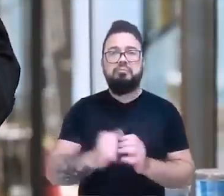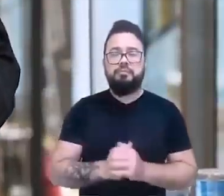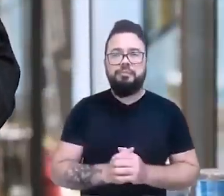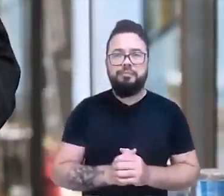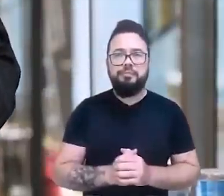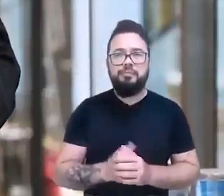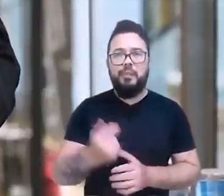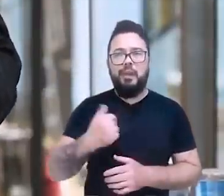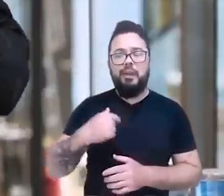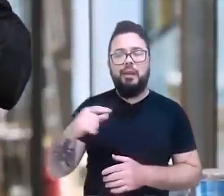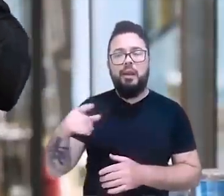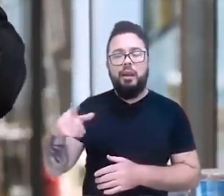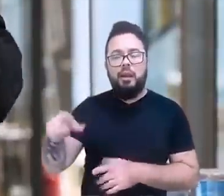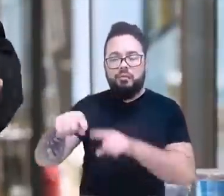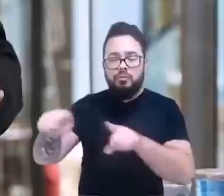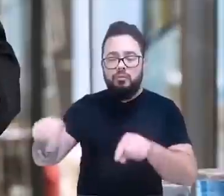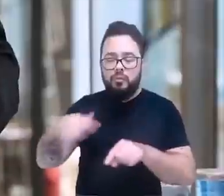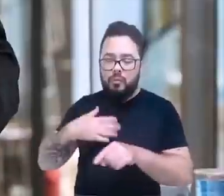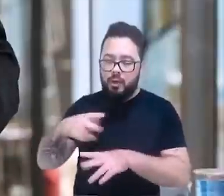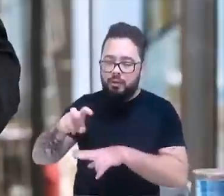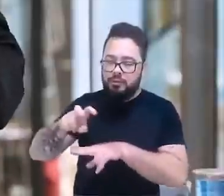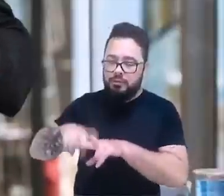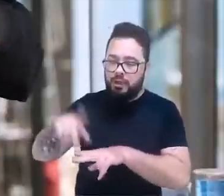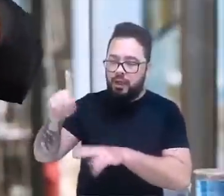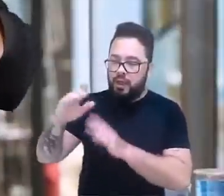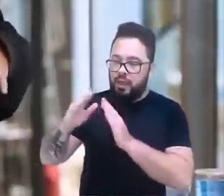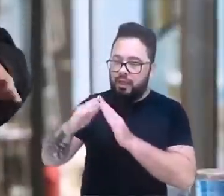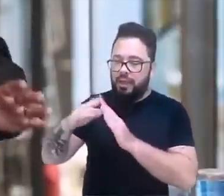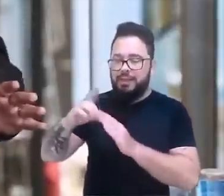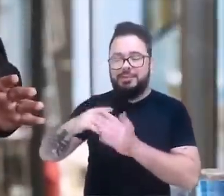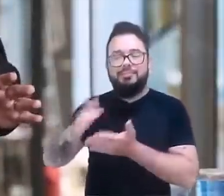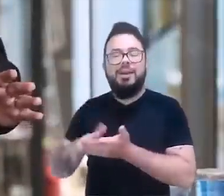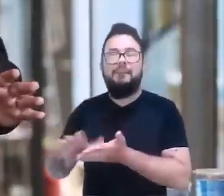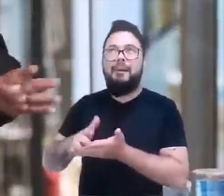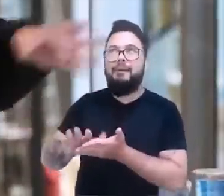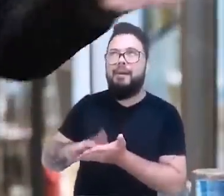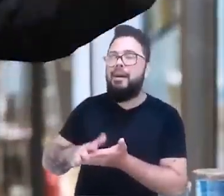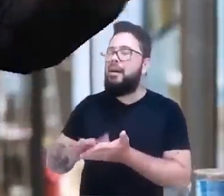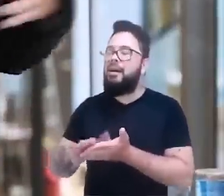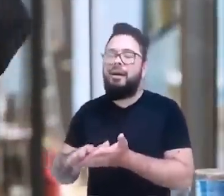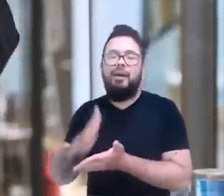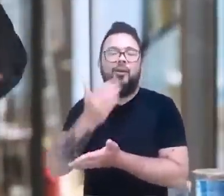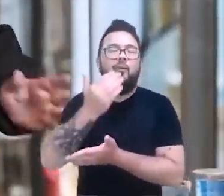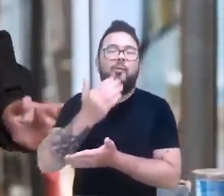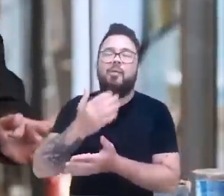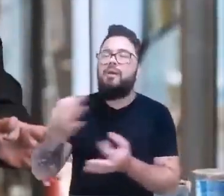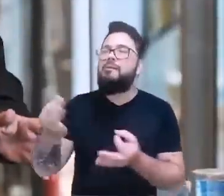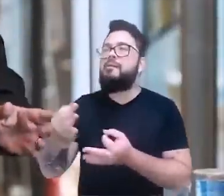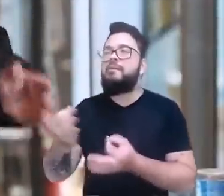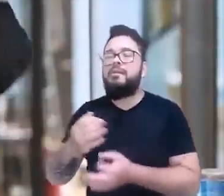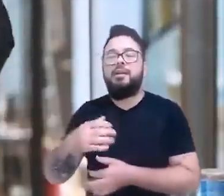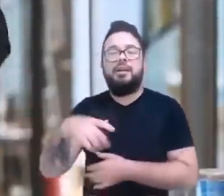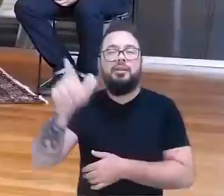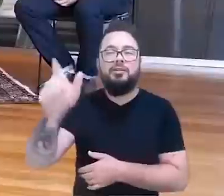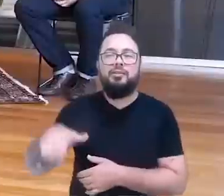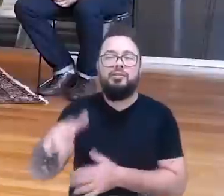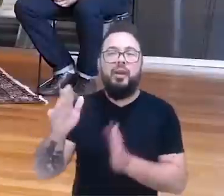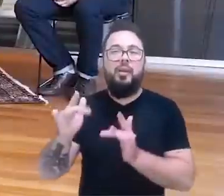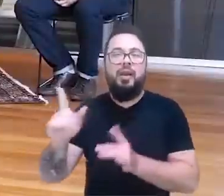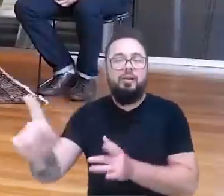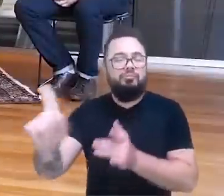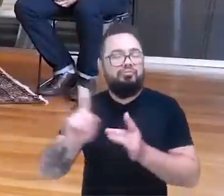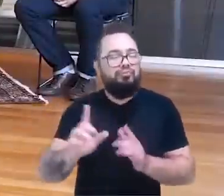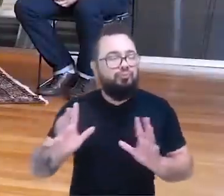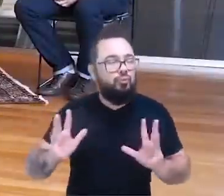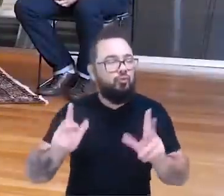porque tá chegando o sábado e vai ter samba em casa e vai ter feijoada em casa e o Armando vai trazer todo mundo e vai ser